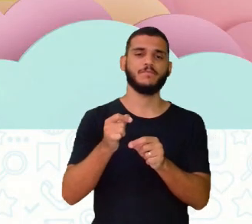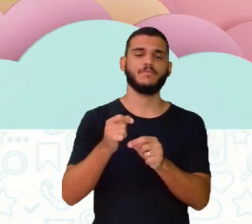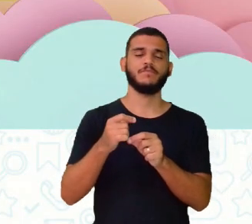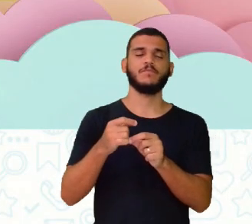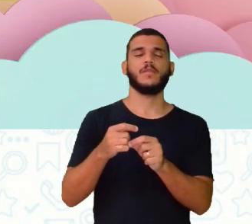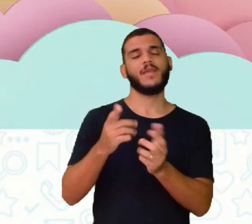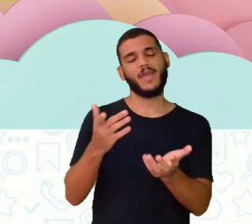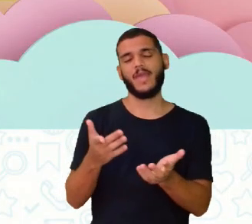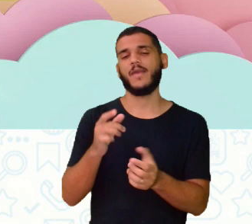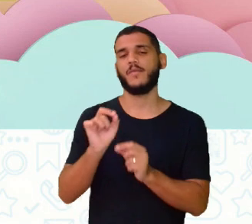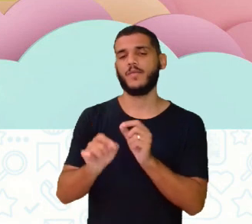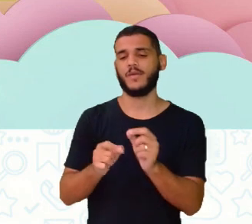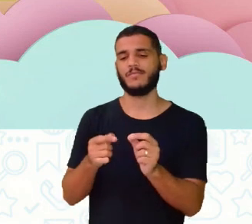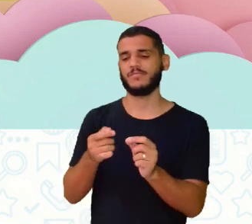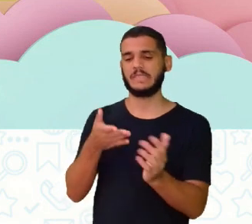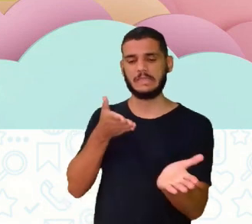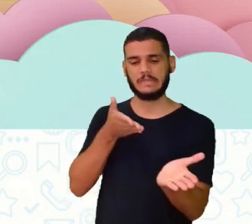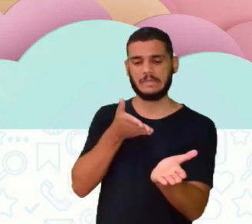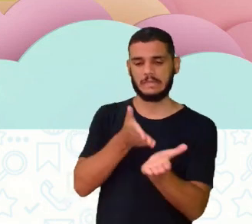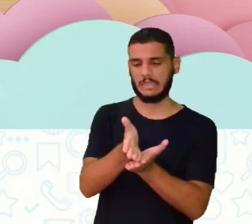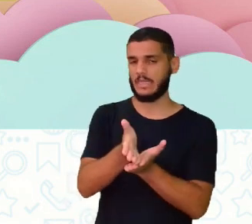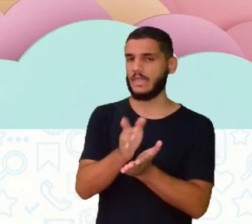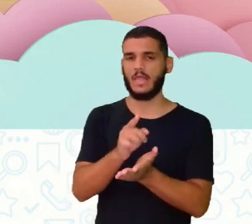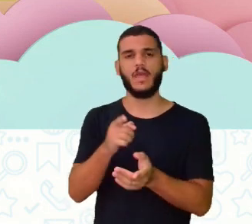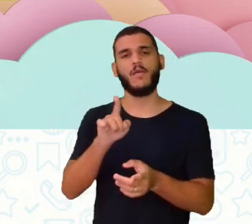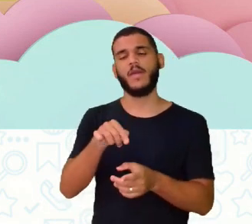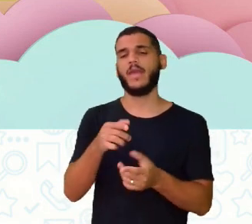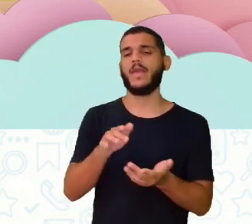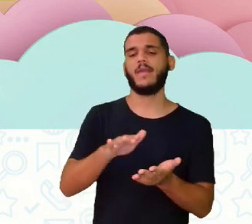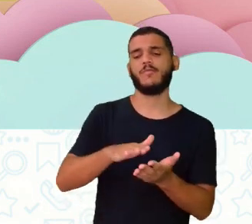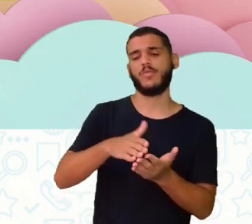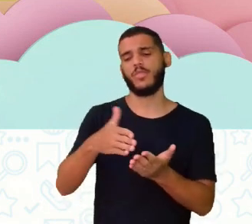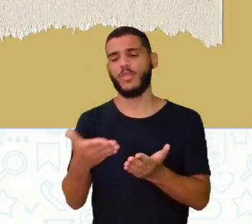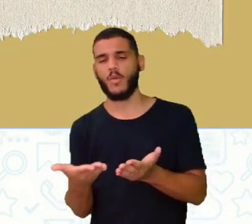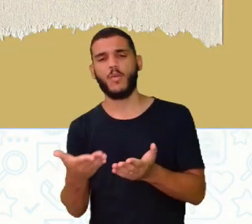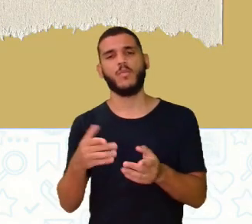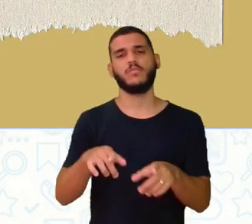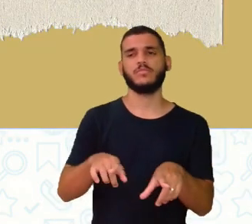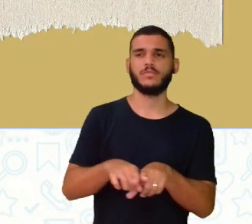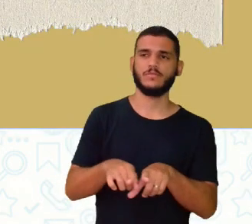nós temos, é igual a palavra torta, não é? Tortuosa.